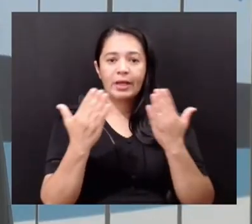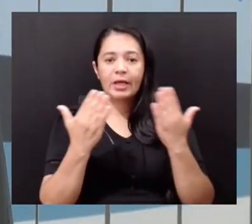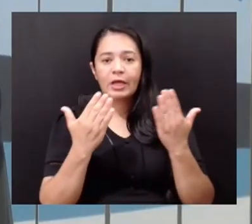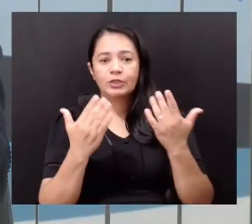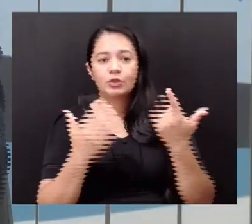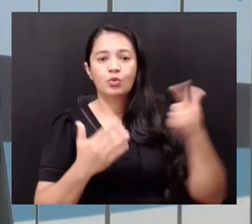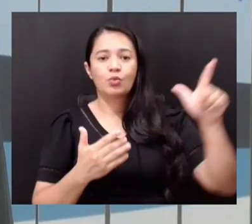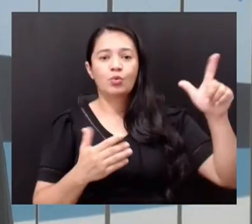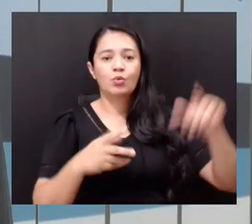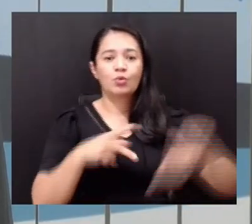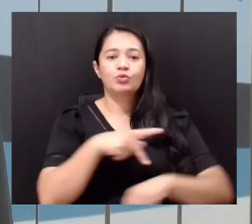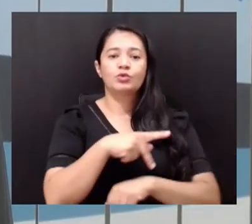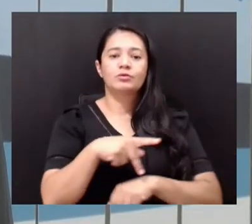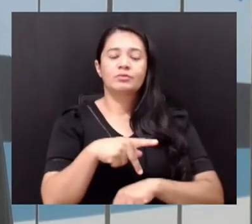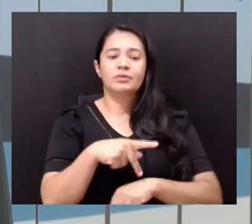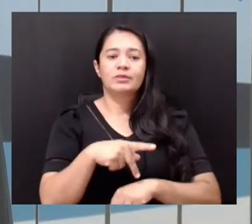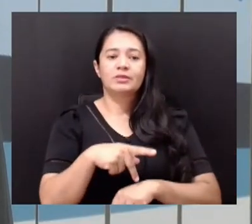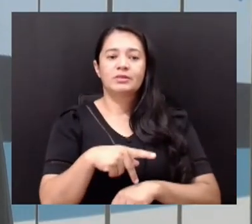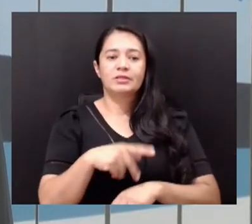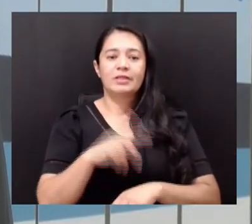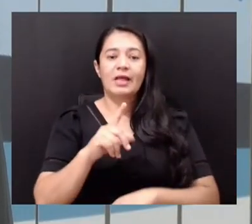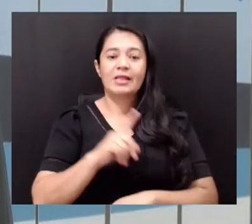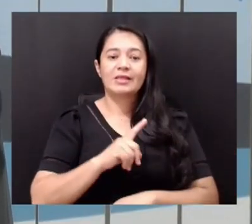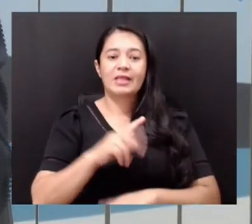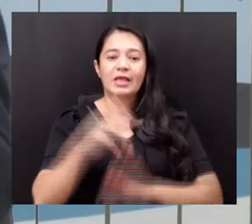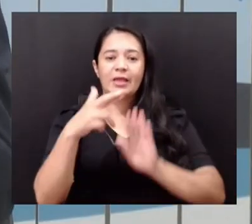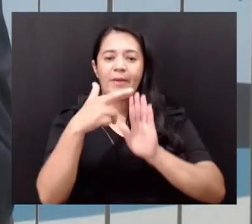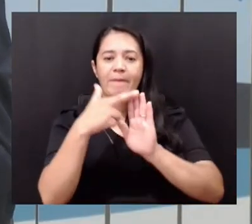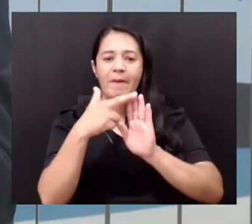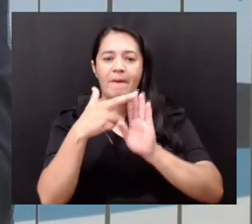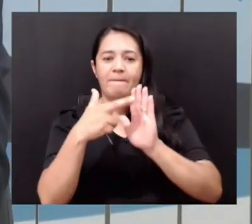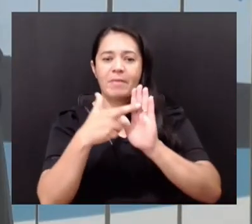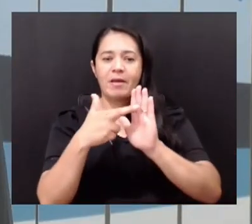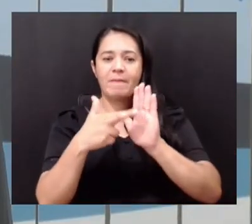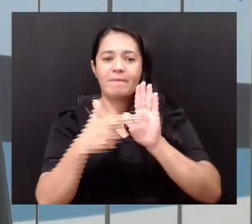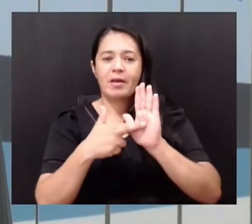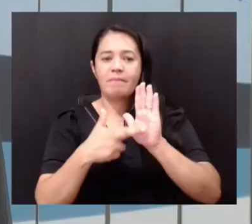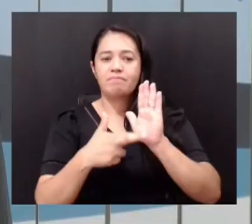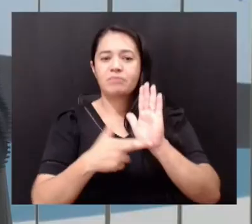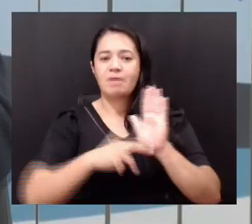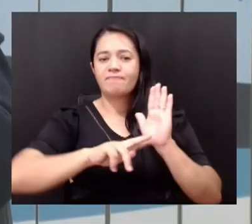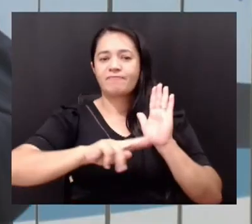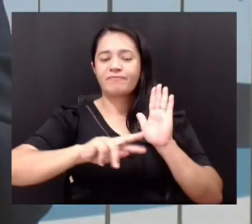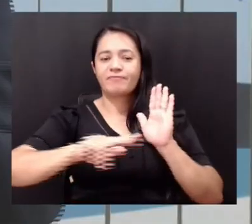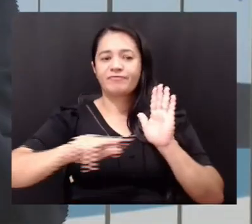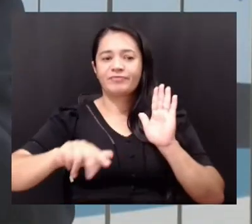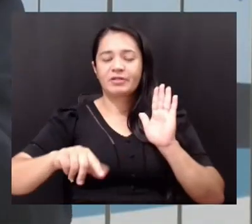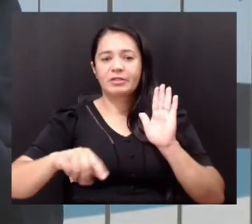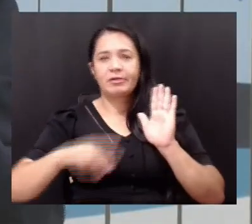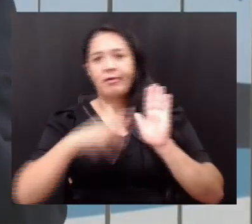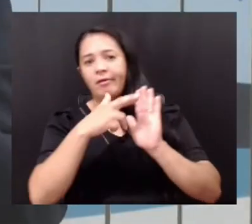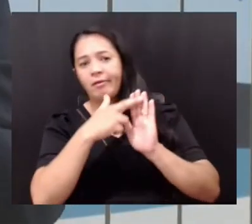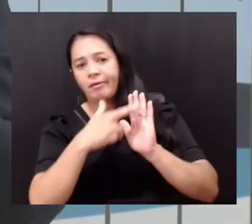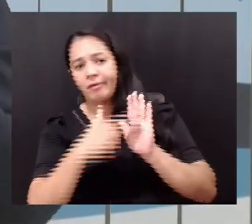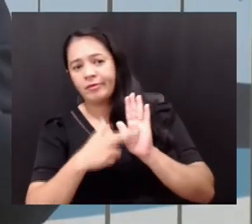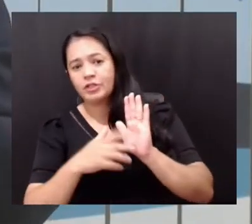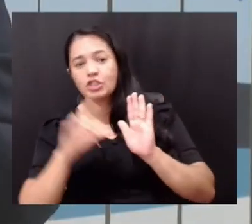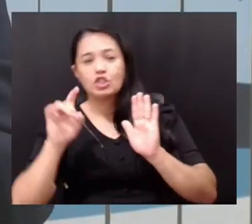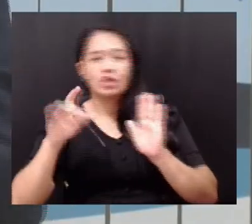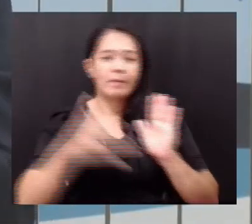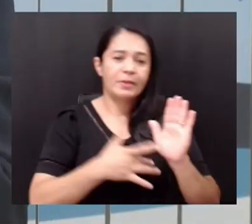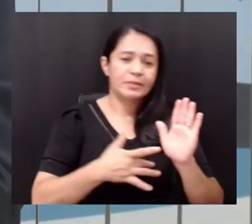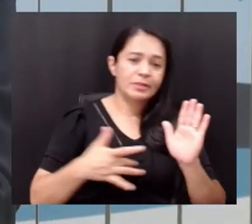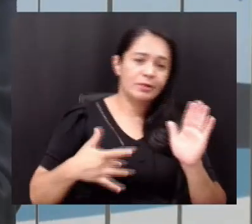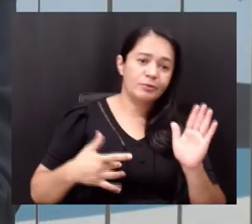tem várias normas regulamentadoras. Se você ver, você tem uma norma regulamentadora só para a saúde, que é a